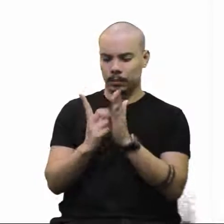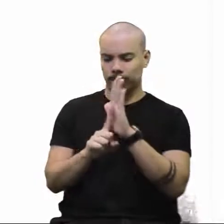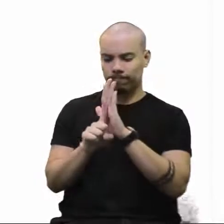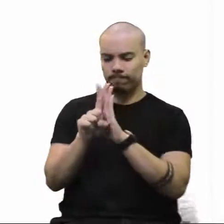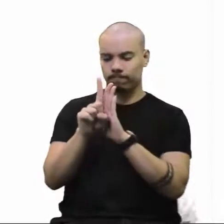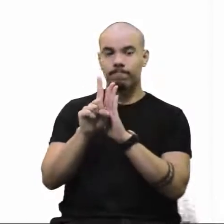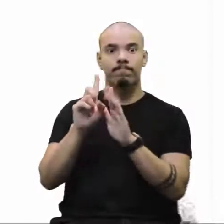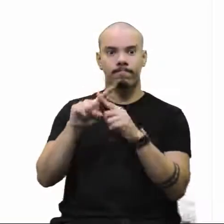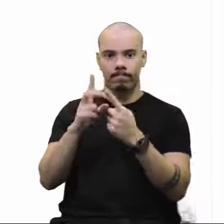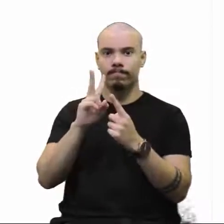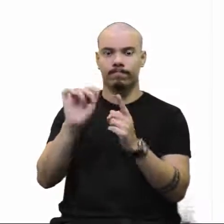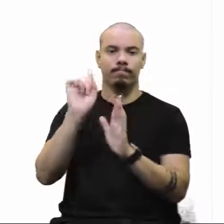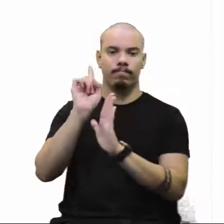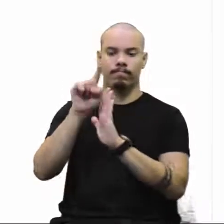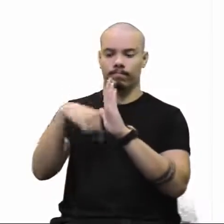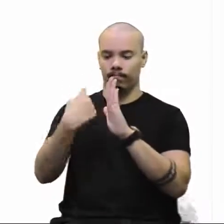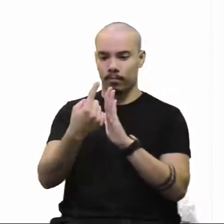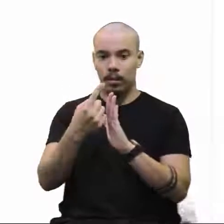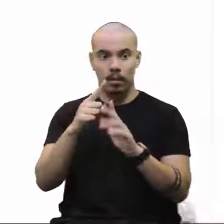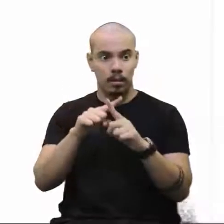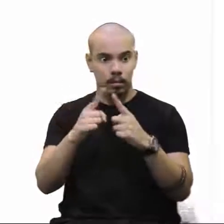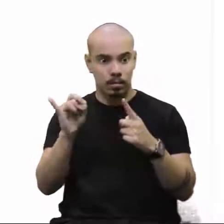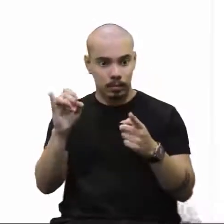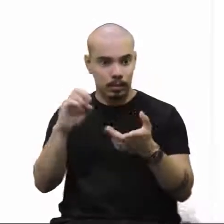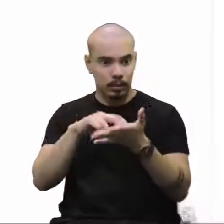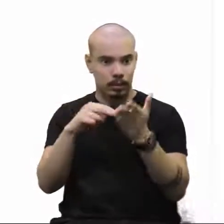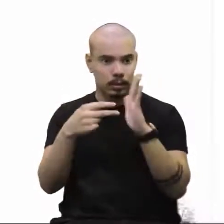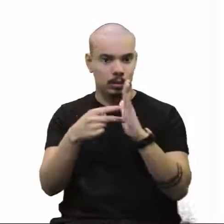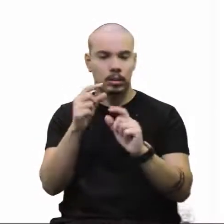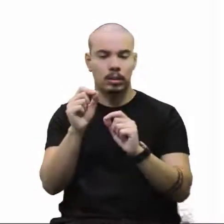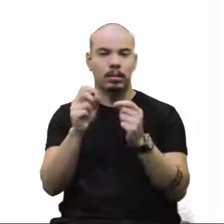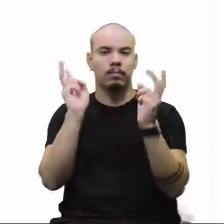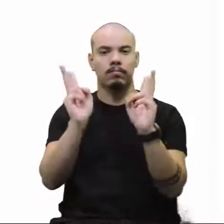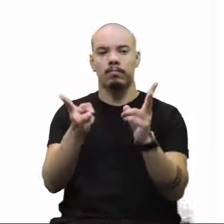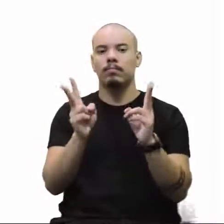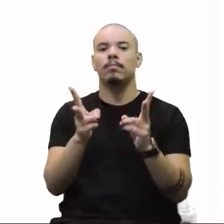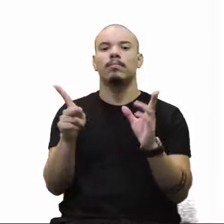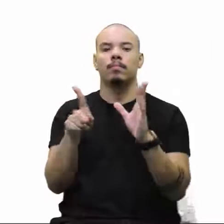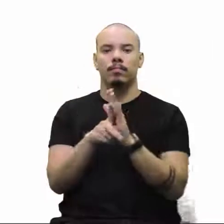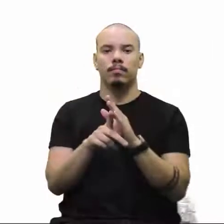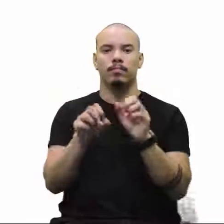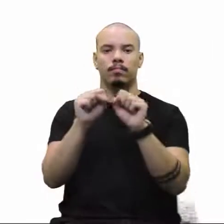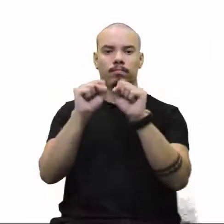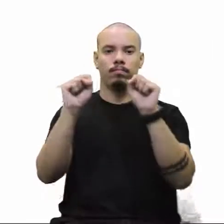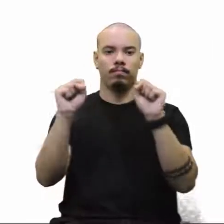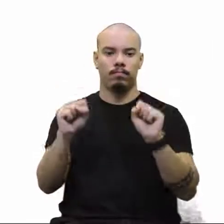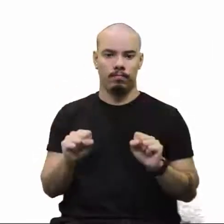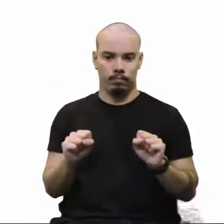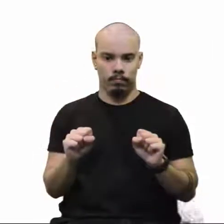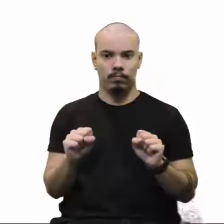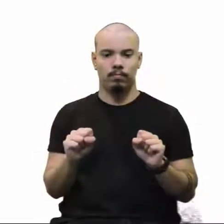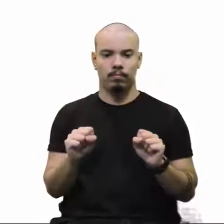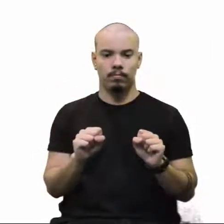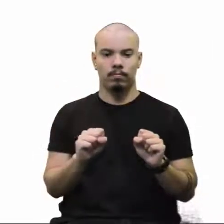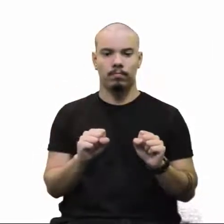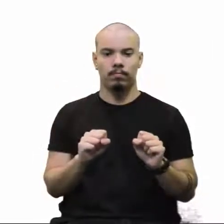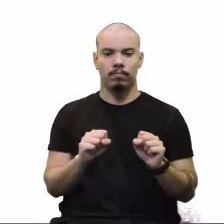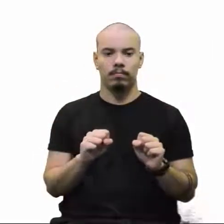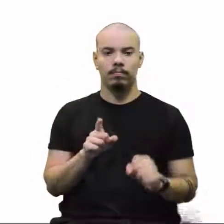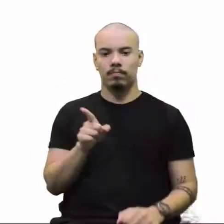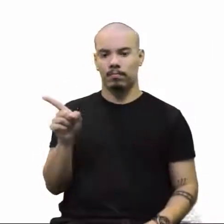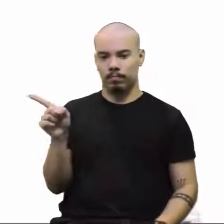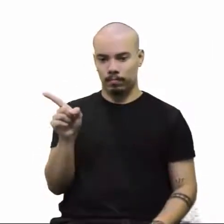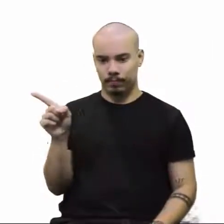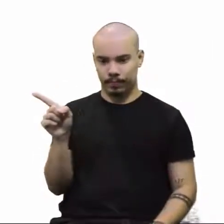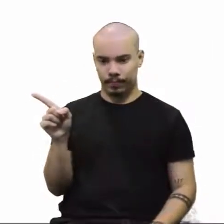continue girando. Mas aí é feita por esse comutador. As escovas, o comutador